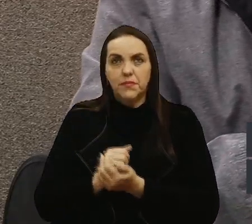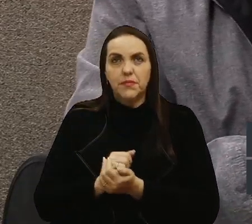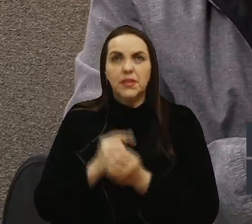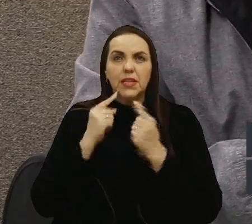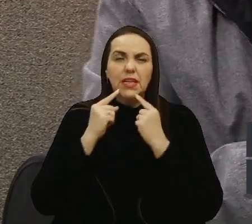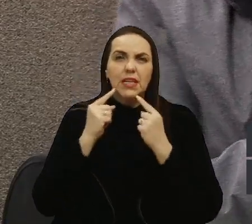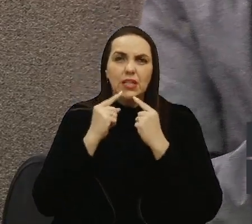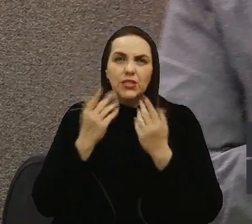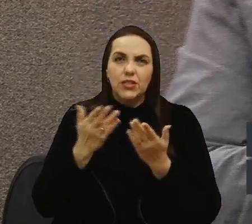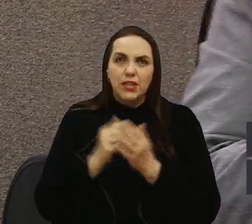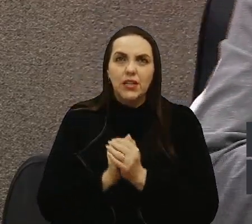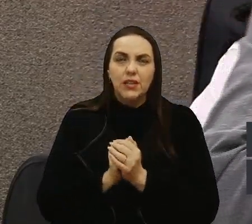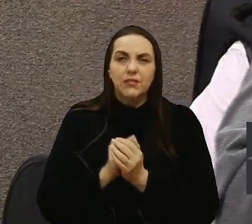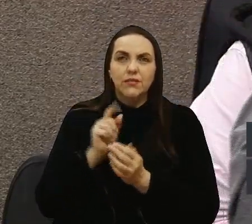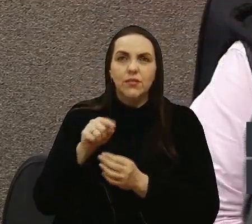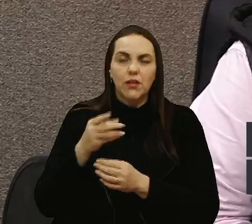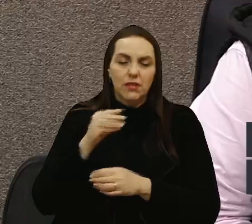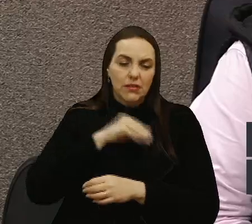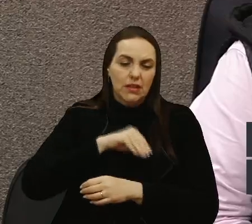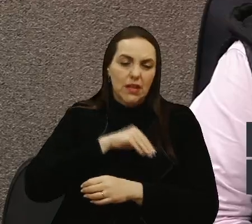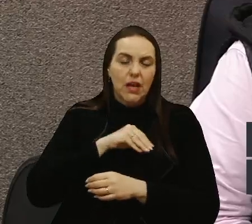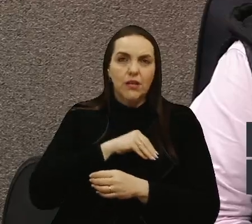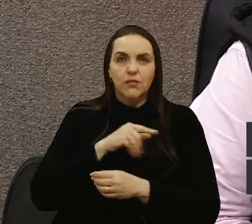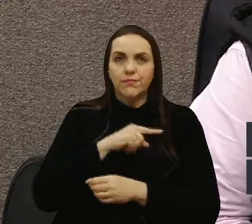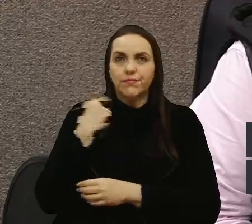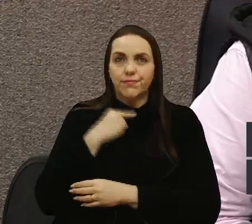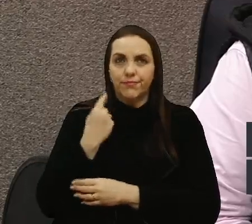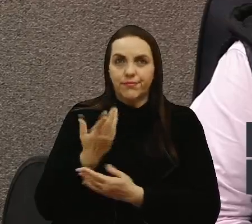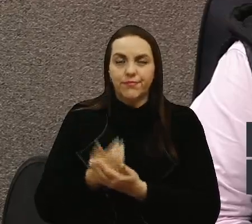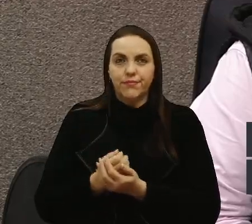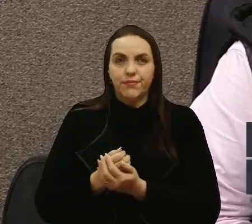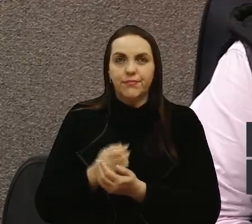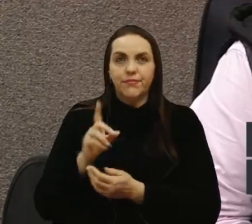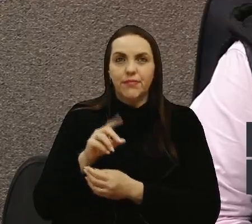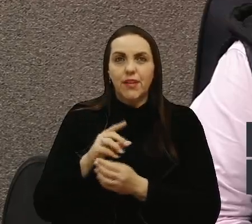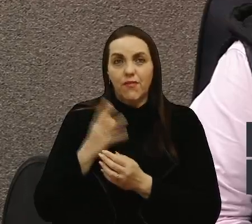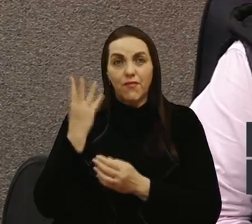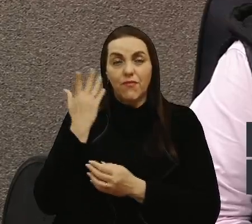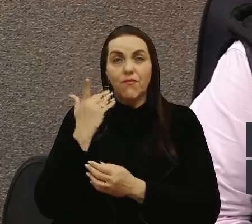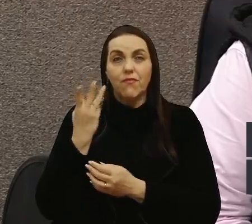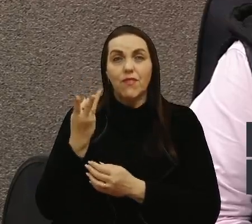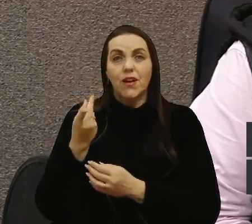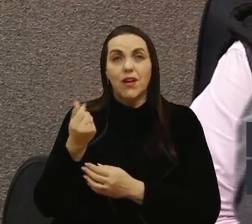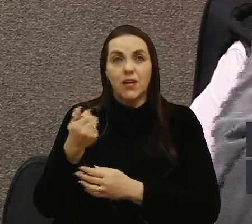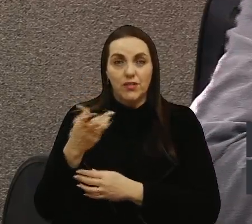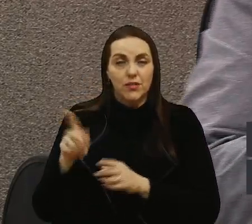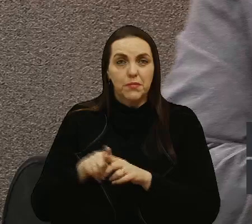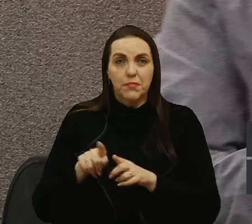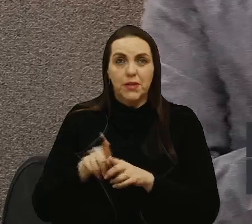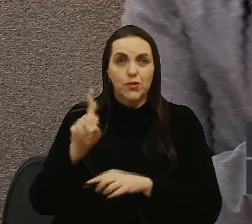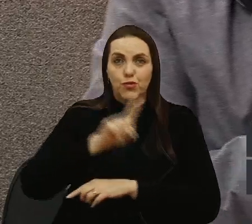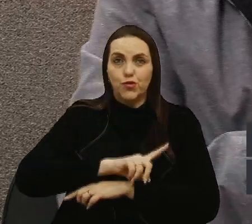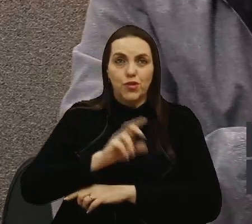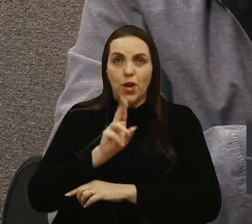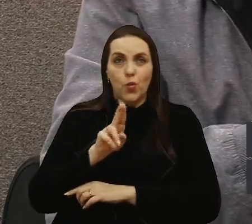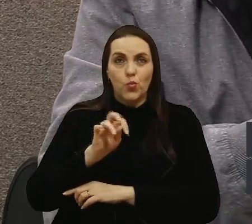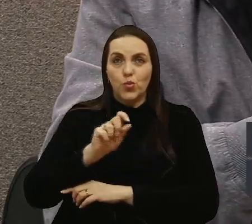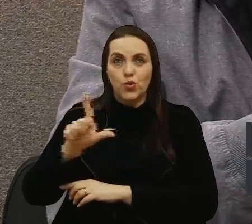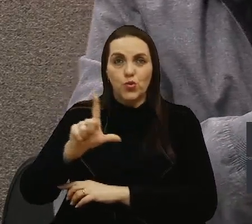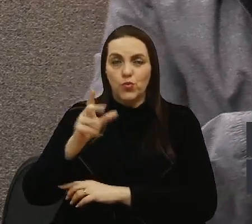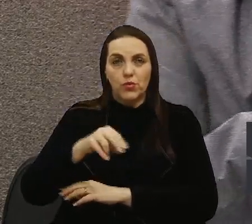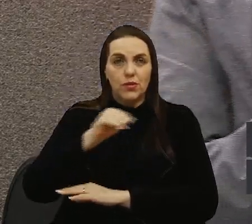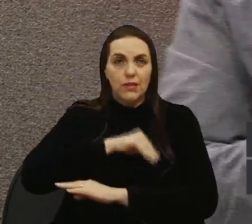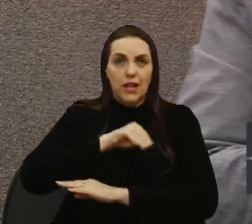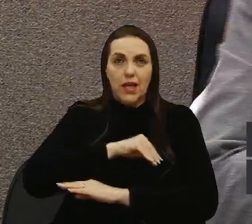do pagamento dos servidores, enquanto ela já passou alguns quintos dias úteis e não recebeu o seu pagamento ainda. Ela queria receber o seu pagamento e não